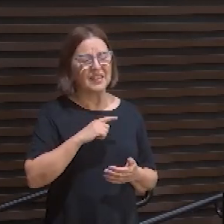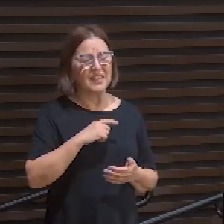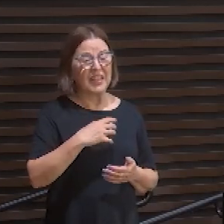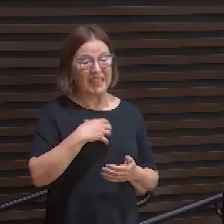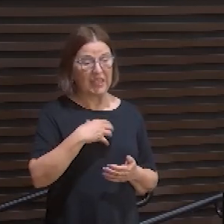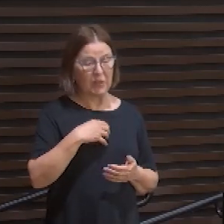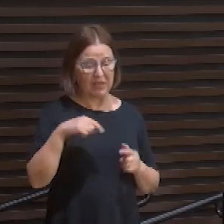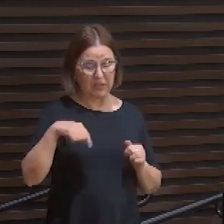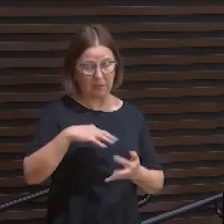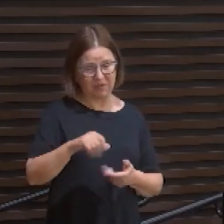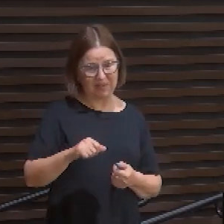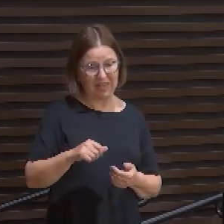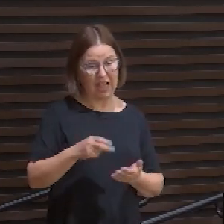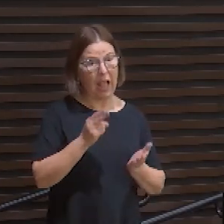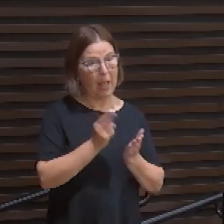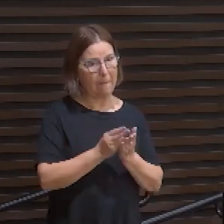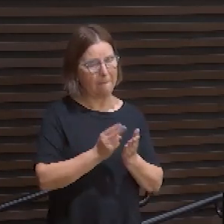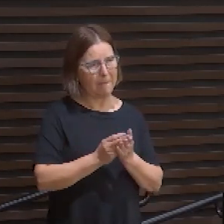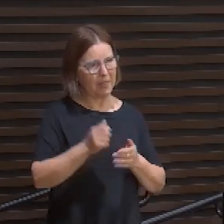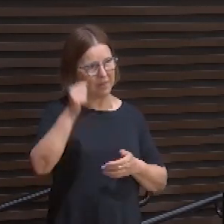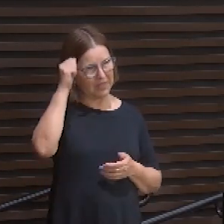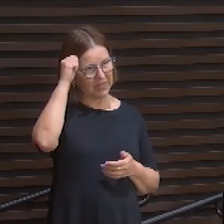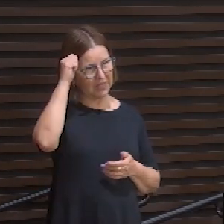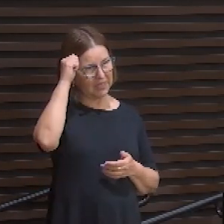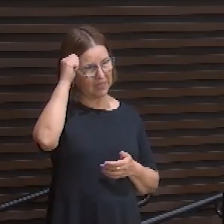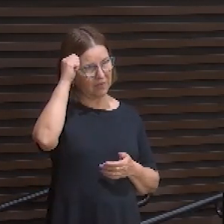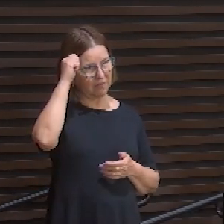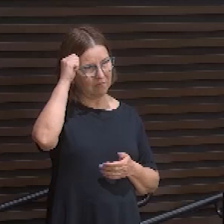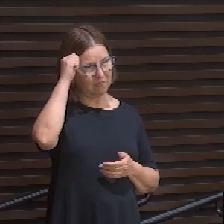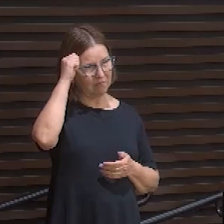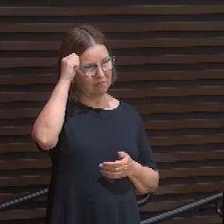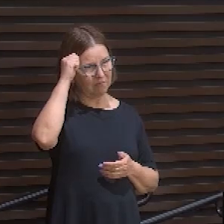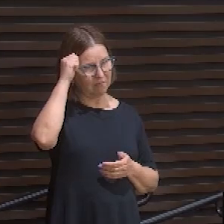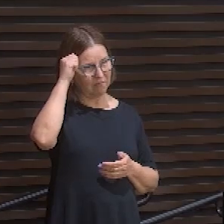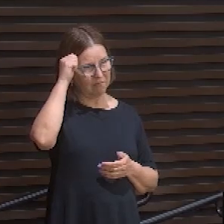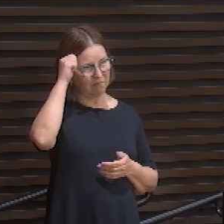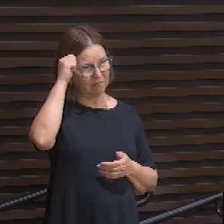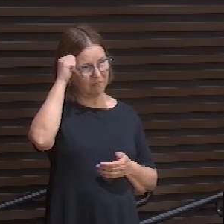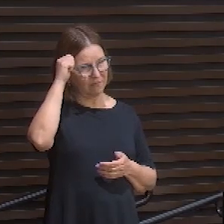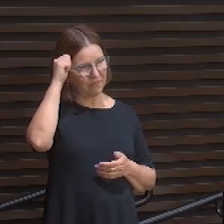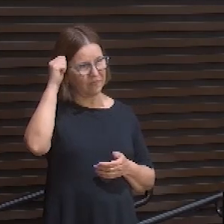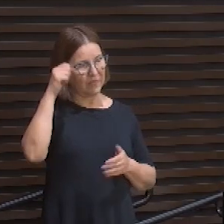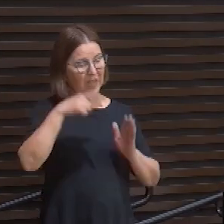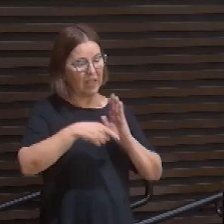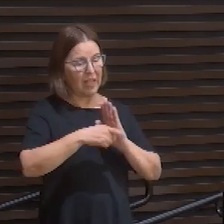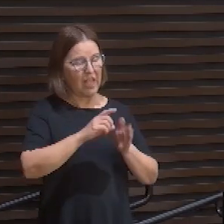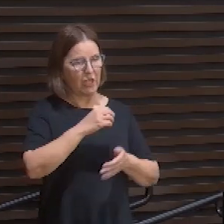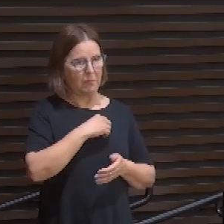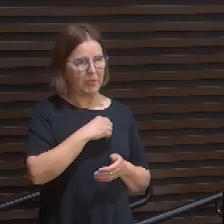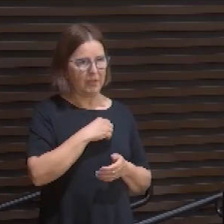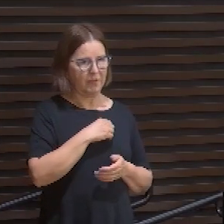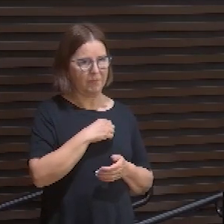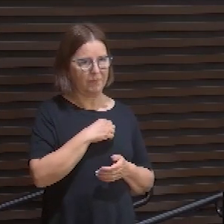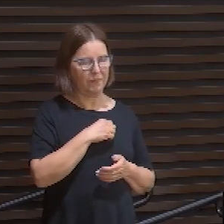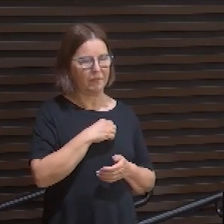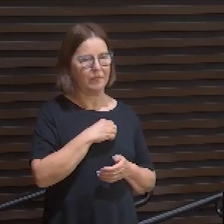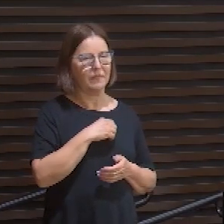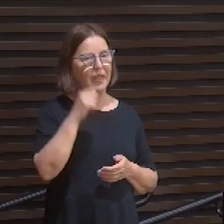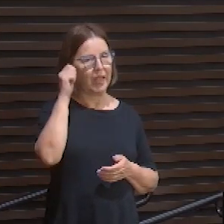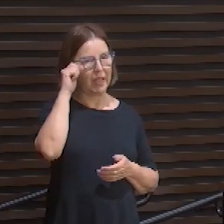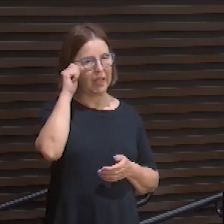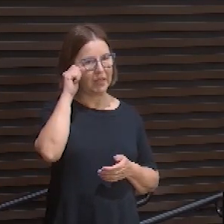mesma que Adão pecou antes de pecar. Ele não tinha pecado, mas ele tinha uma natureza